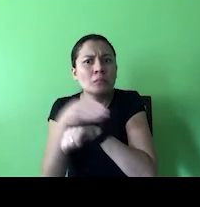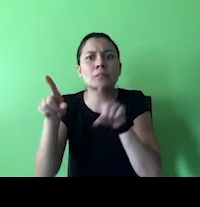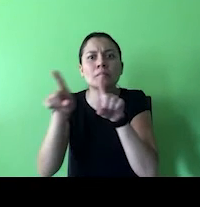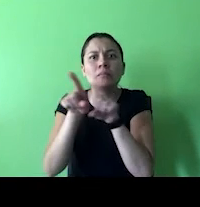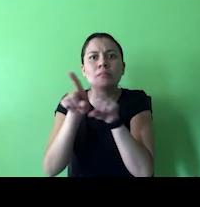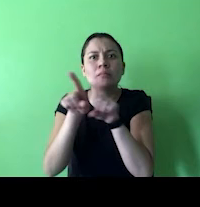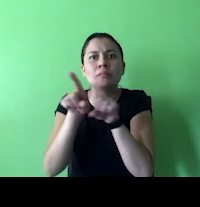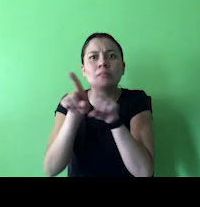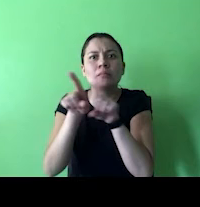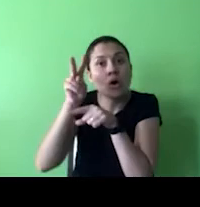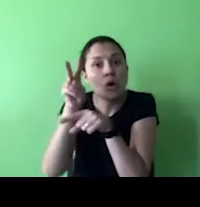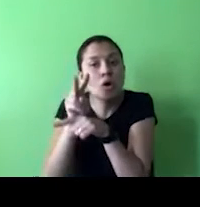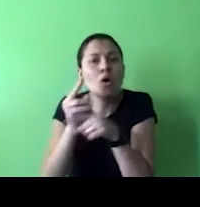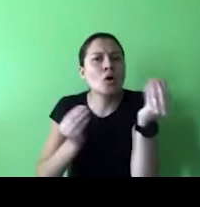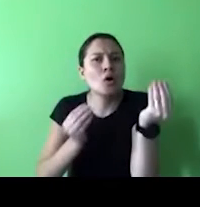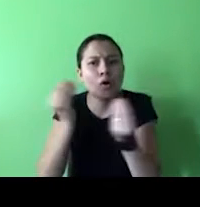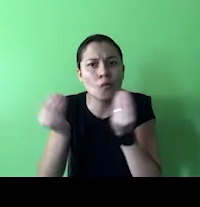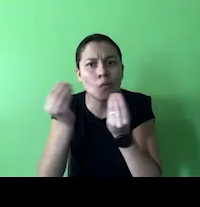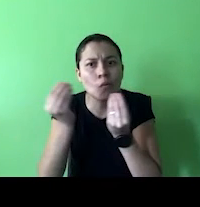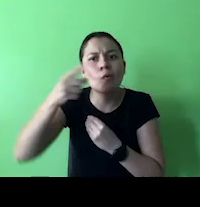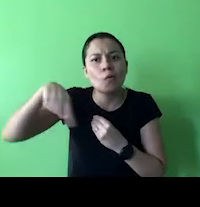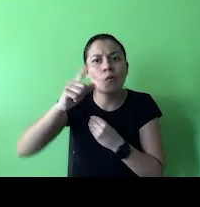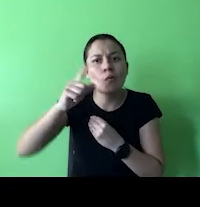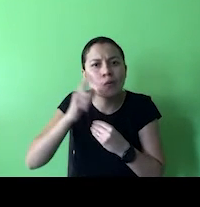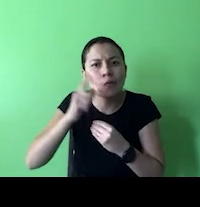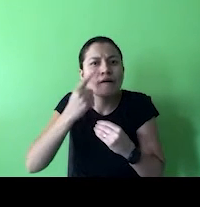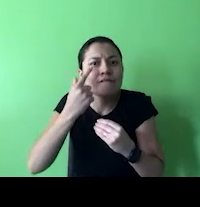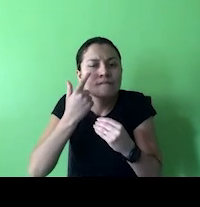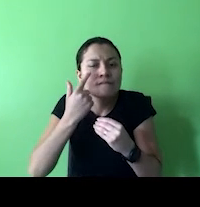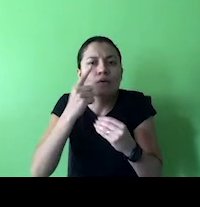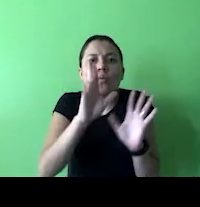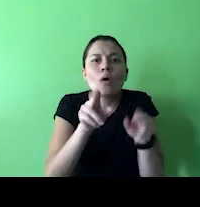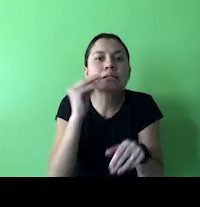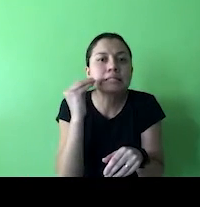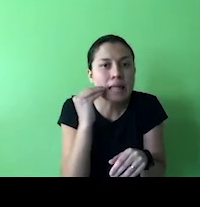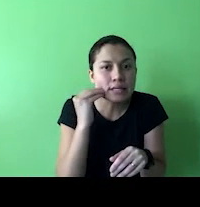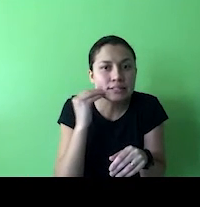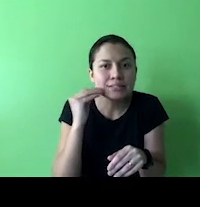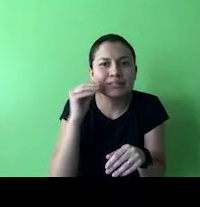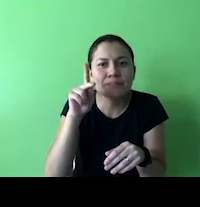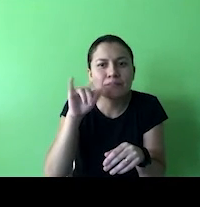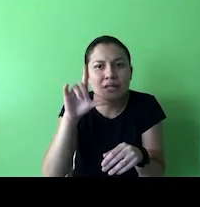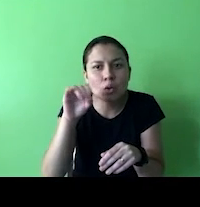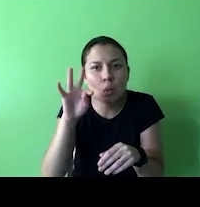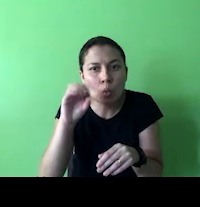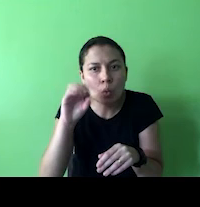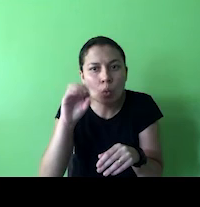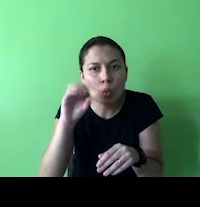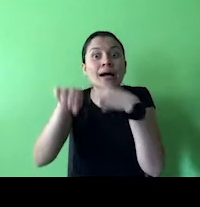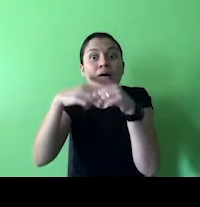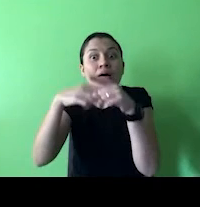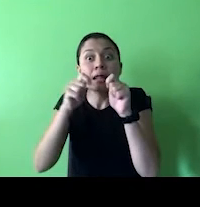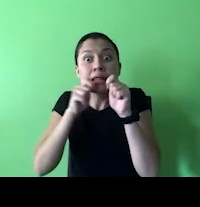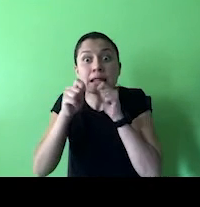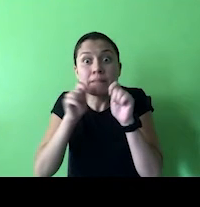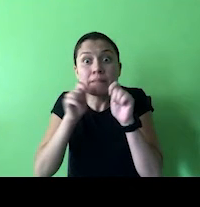o observador, o pesquisador. Então, tudo isso a gente conseguia fazer validar no piloto para quando chegasse o momento, de fato, a gente ter, das entrevistas, a gente